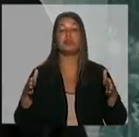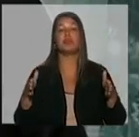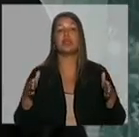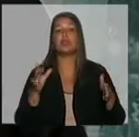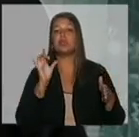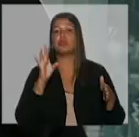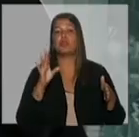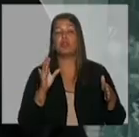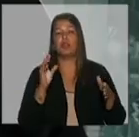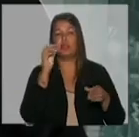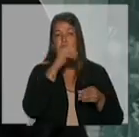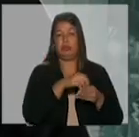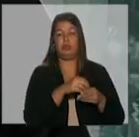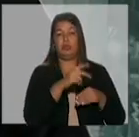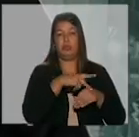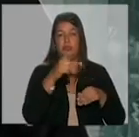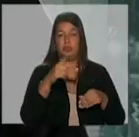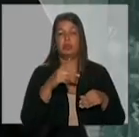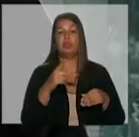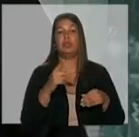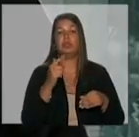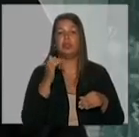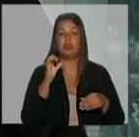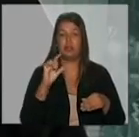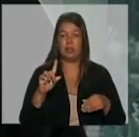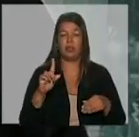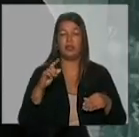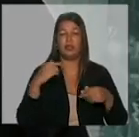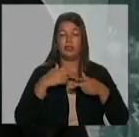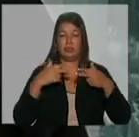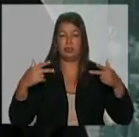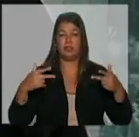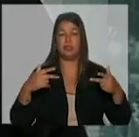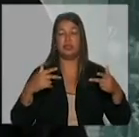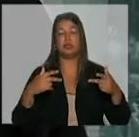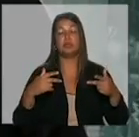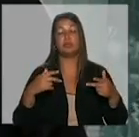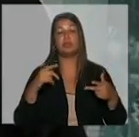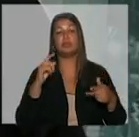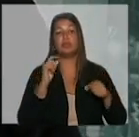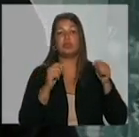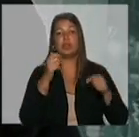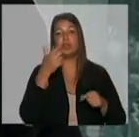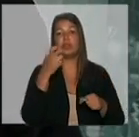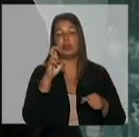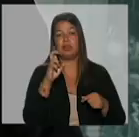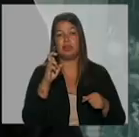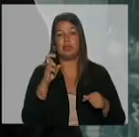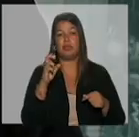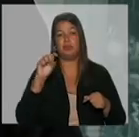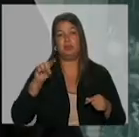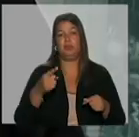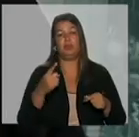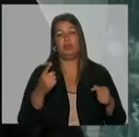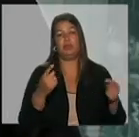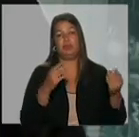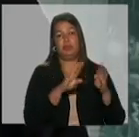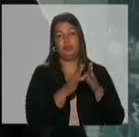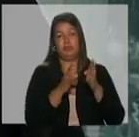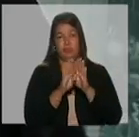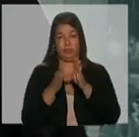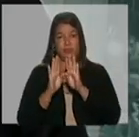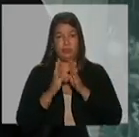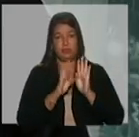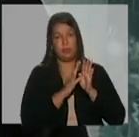mercado de petróleo, gás natural e indústria naval, o fechamento de algo em torno de 15 mil postos de trabalho, só